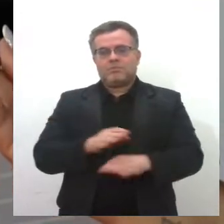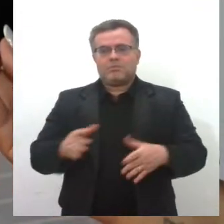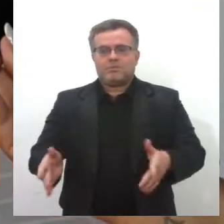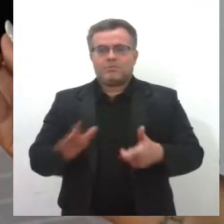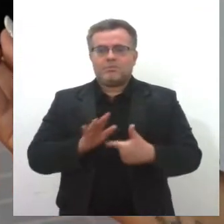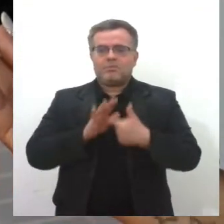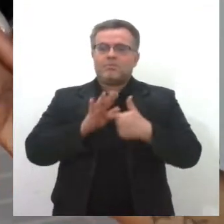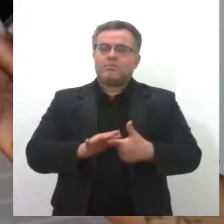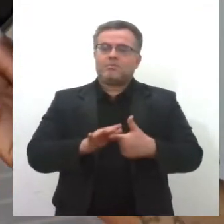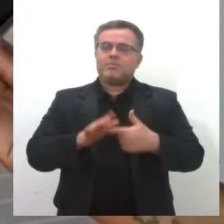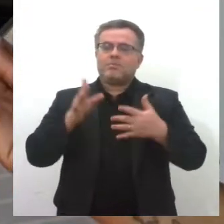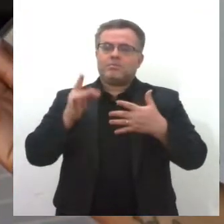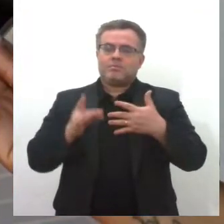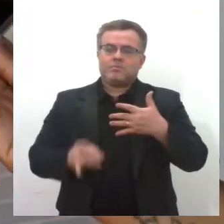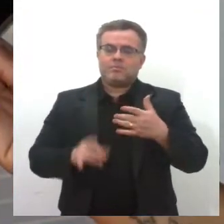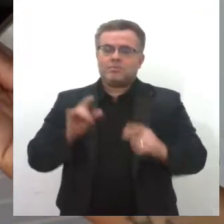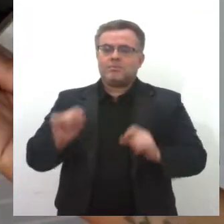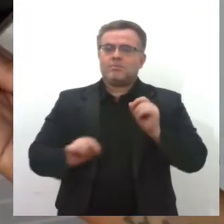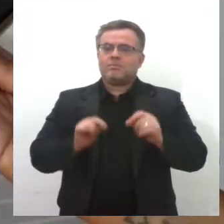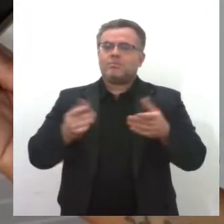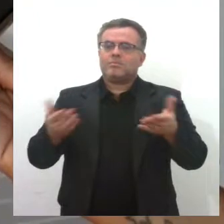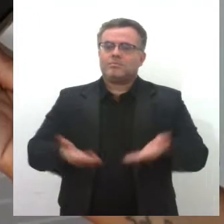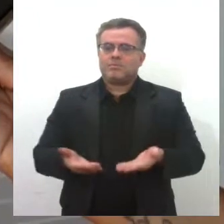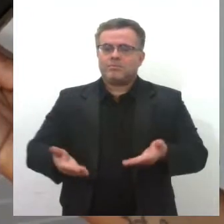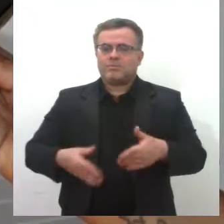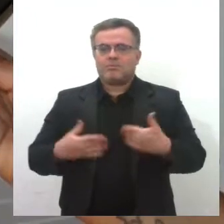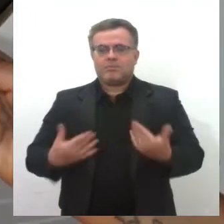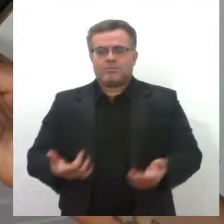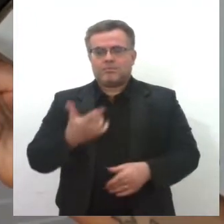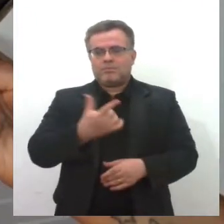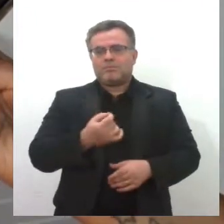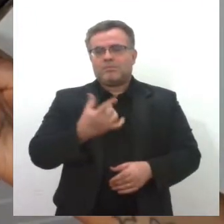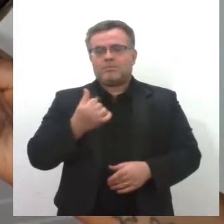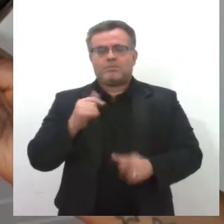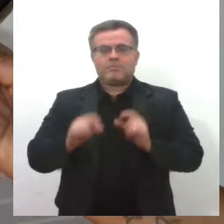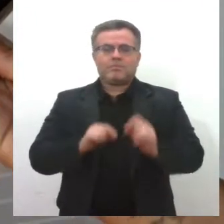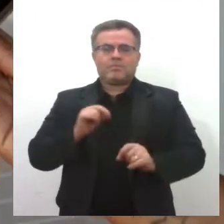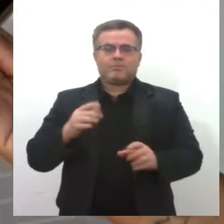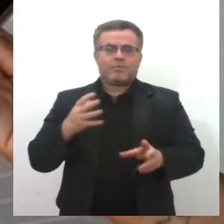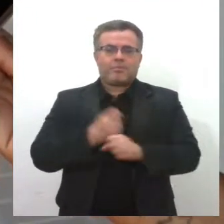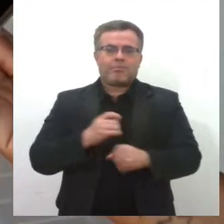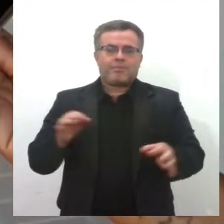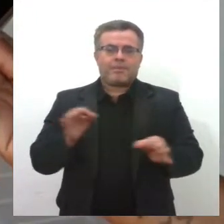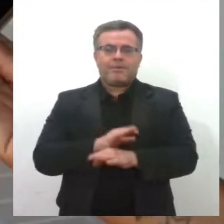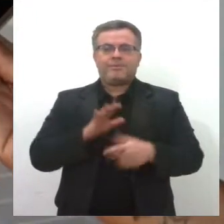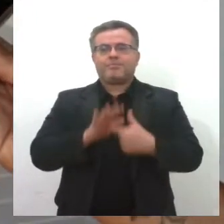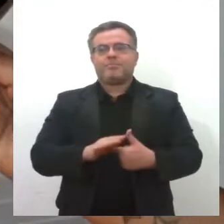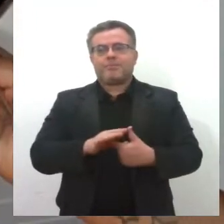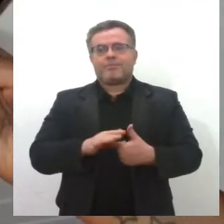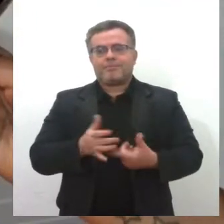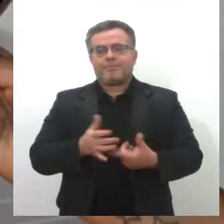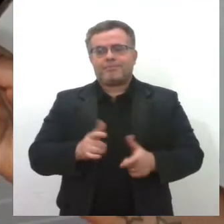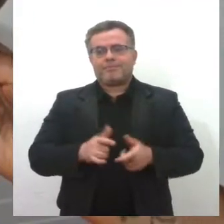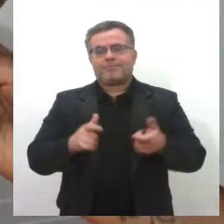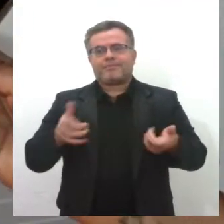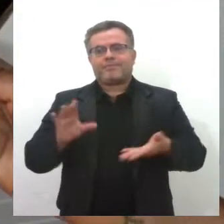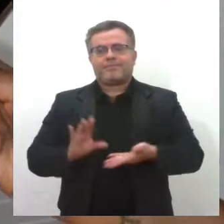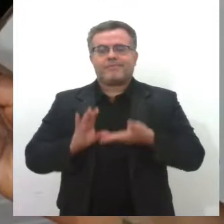nós trazemos nesse final de ano de 2021 é o crescimento dos